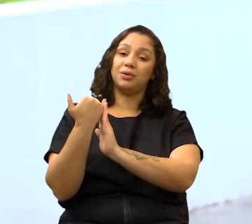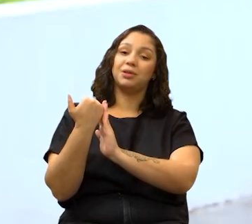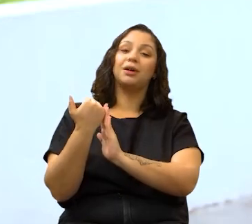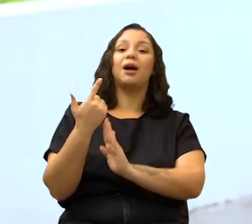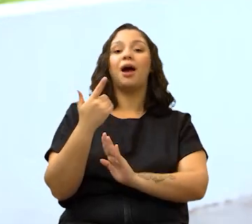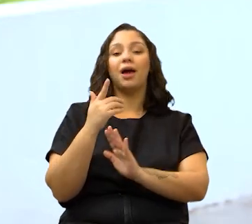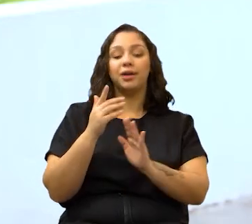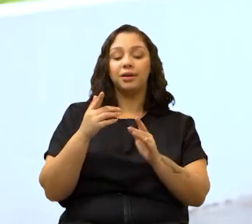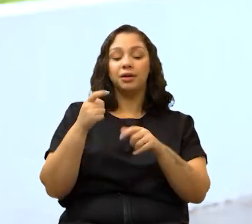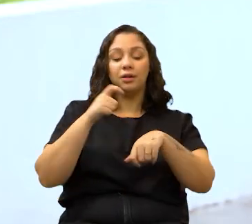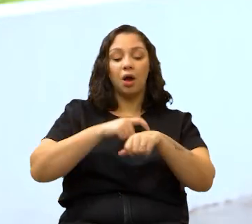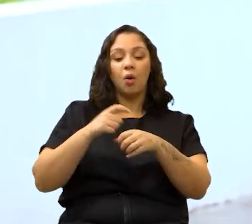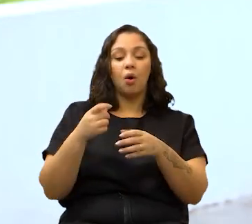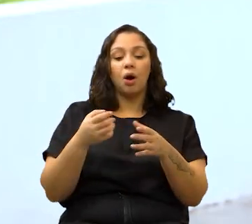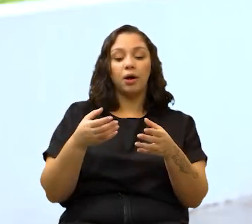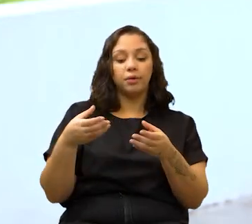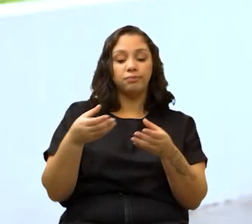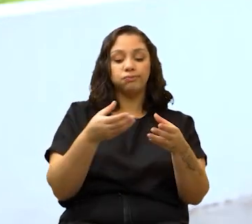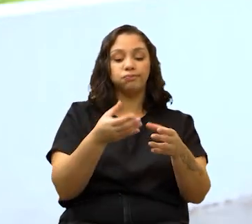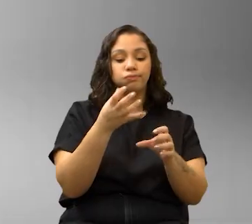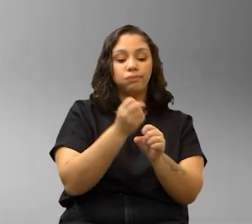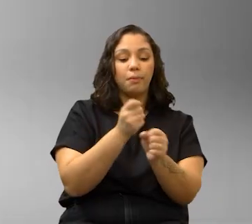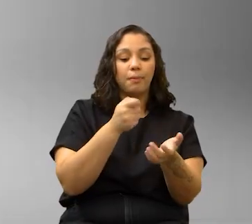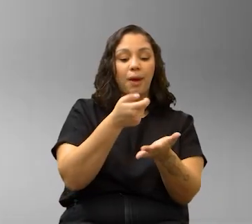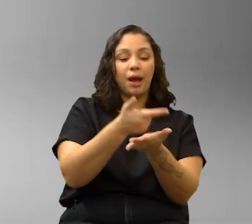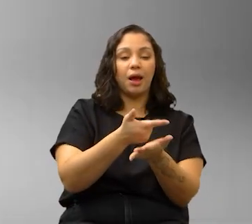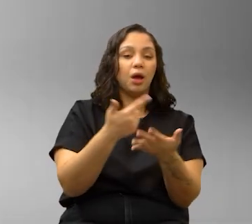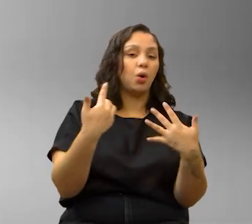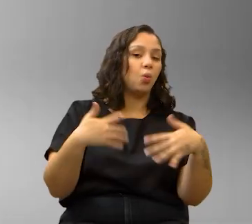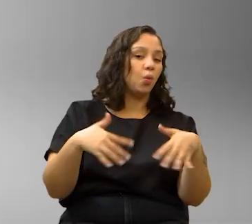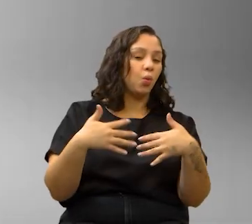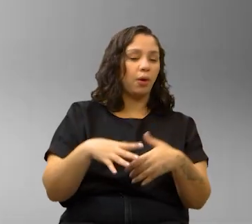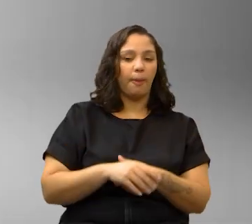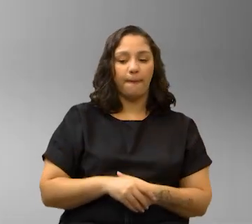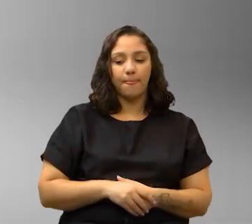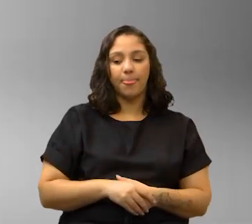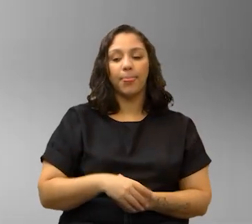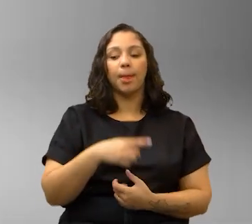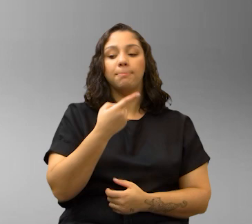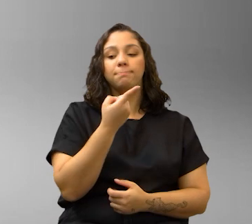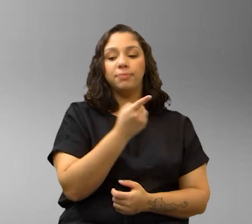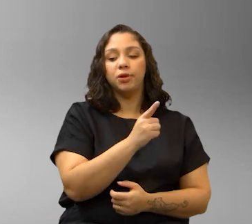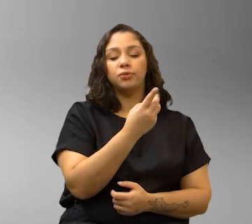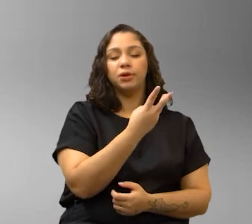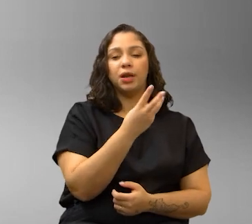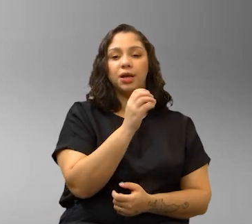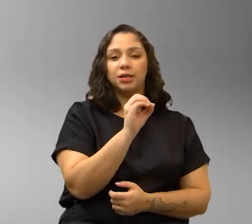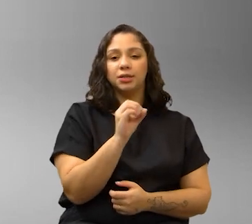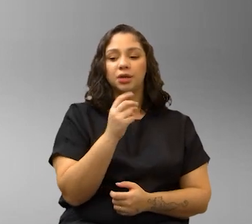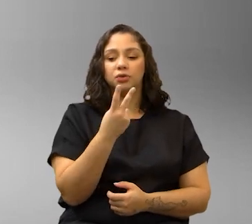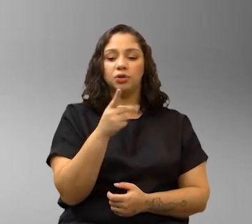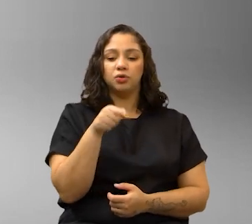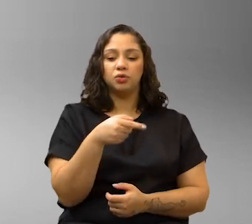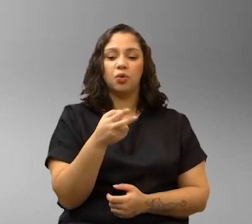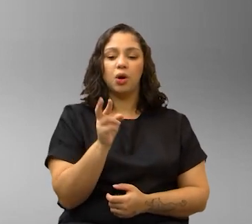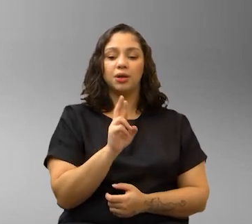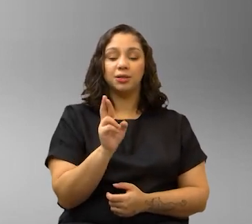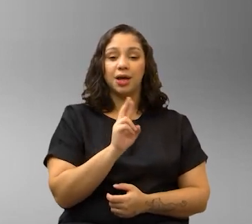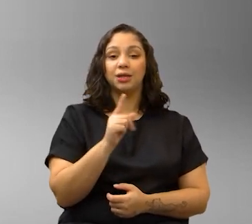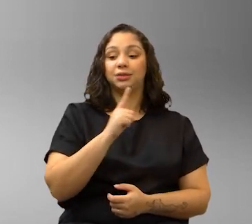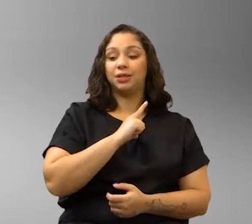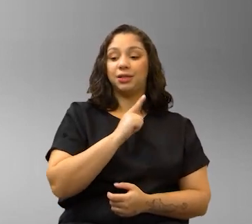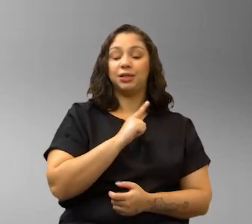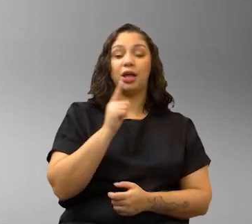no final, lá no caixa, a conta acaba sendo maior. Considerando o valor de R$ 1.302 que entrou em vigor